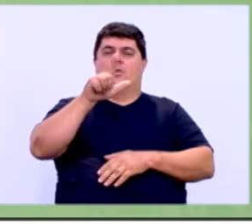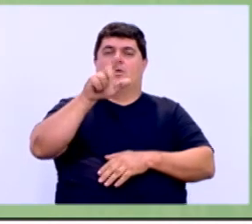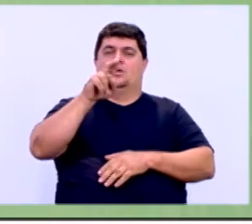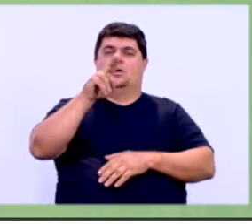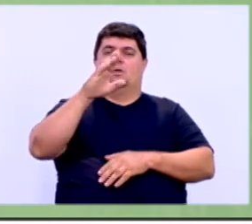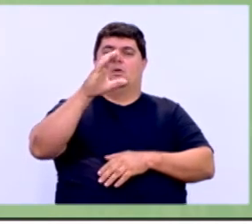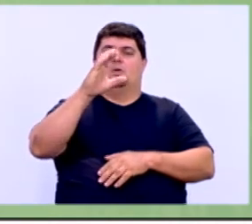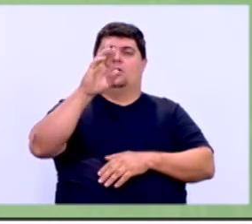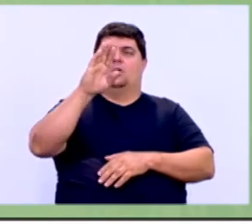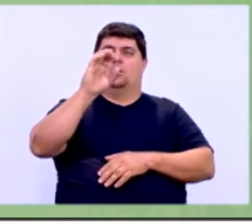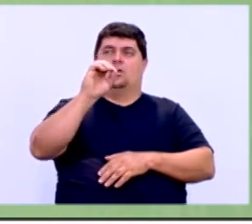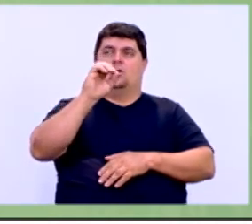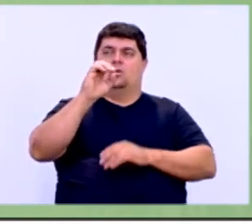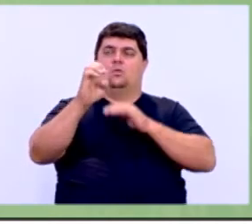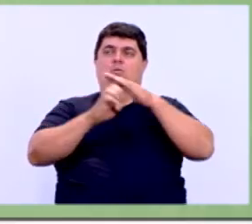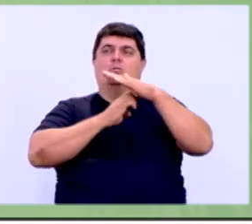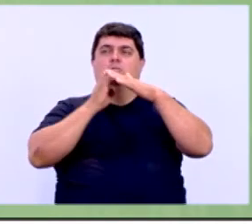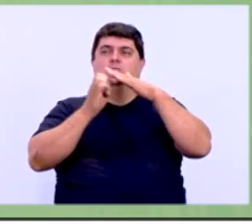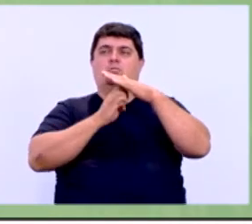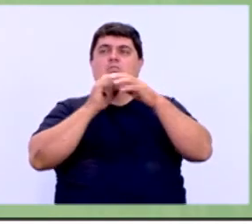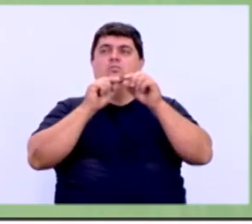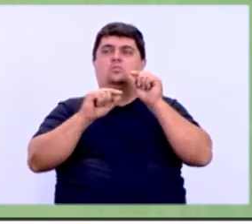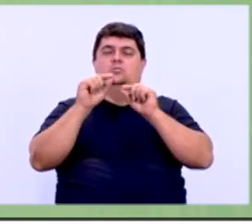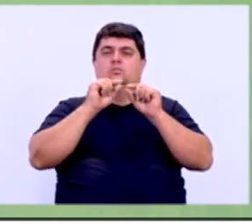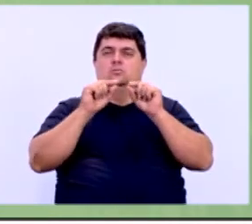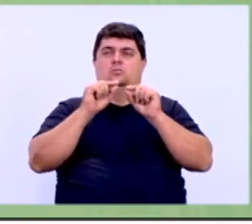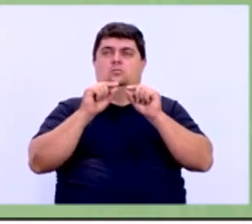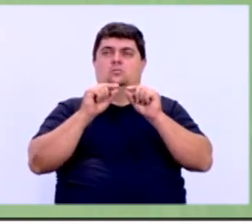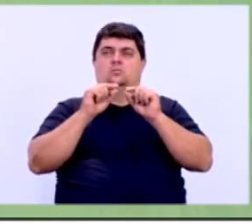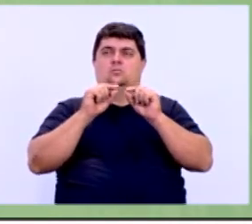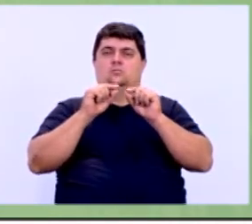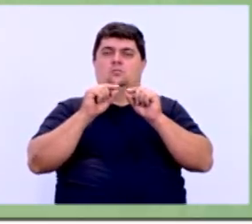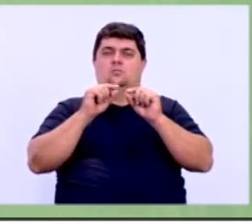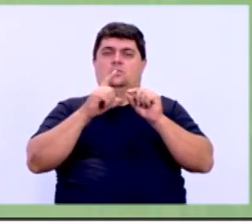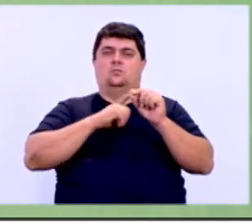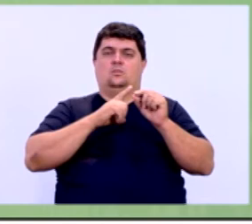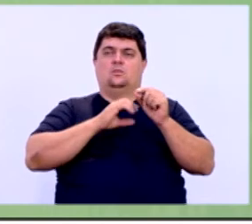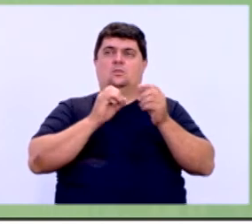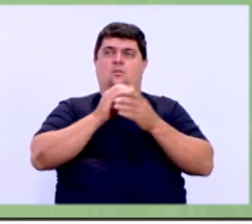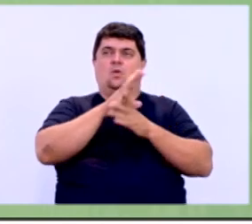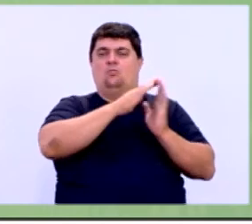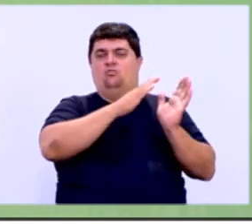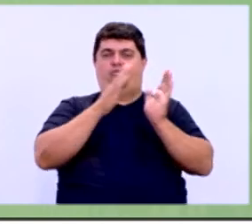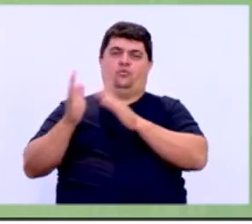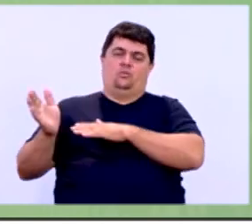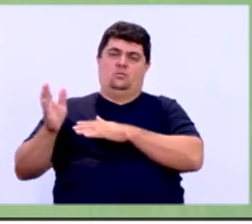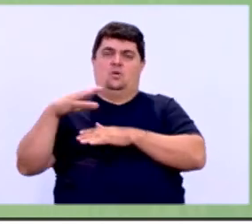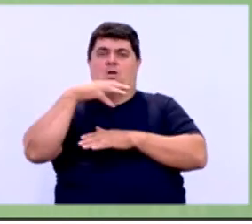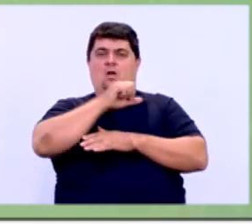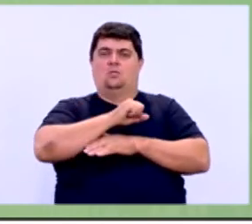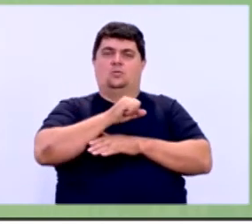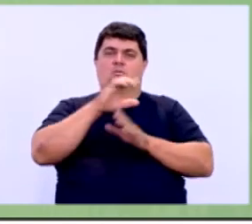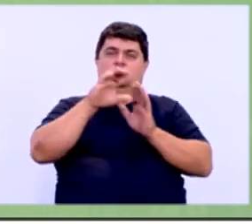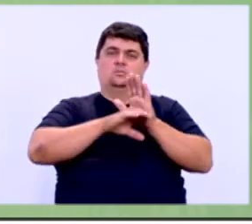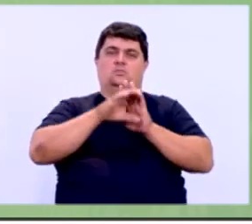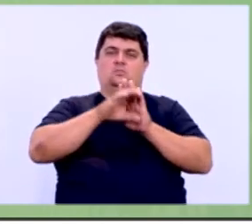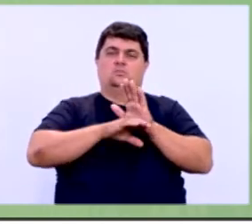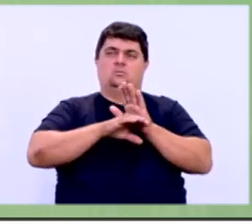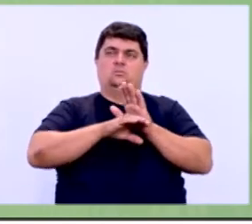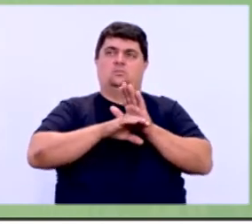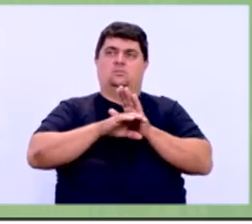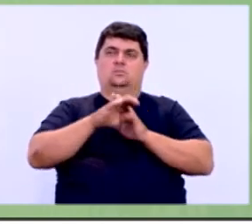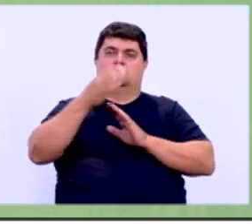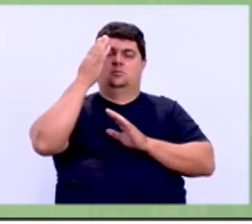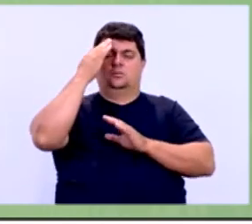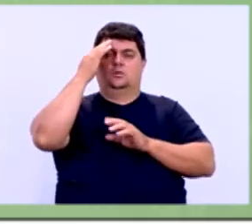lucro da empresa, né? E aí a gente acabou passando aí, né, rapidamente nesse conceito, né? Então vamos